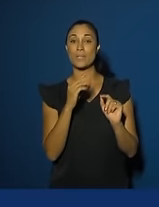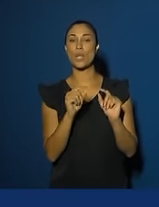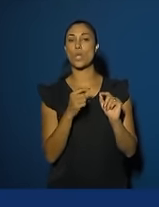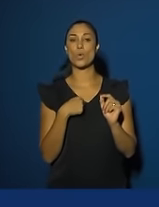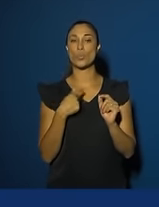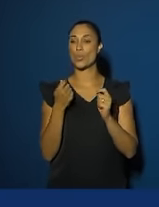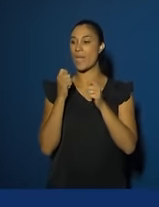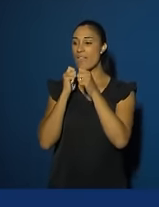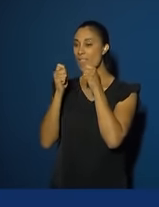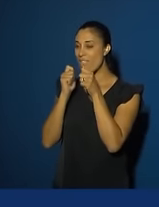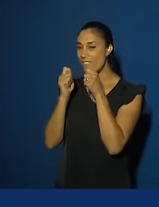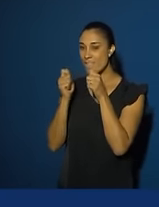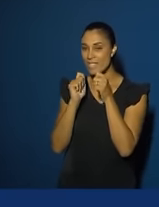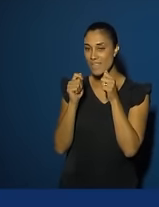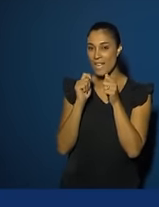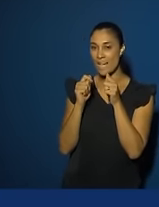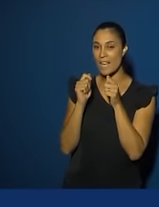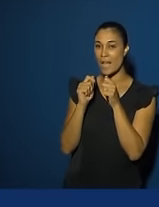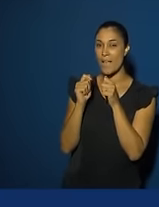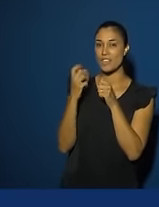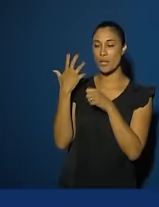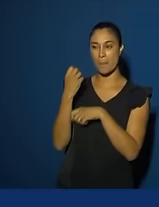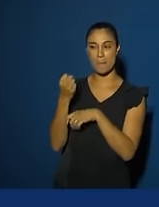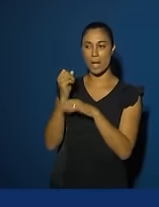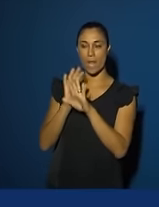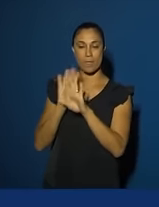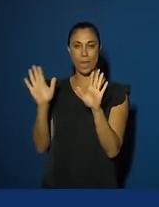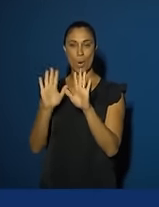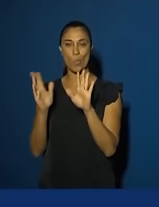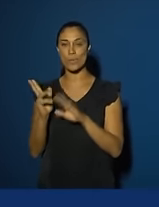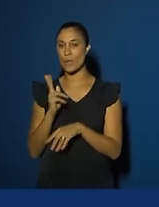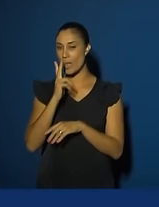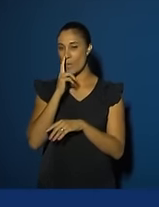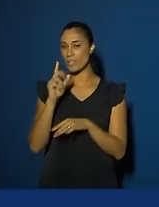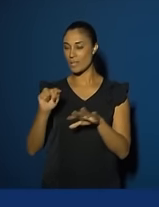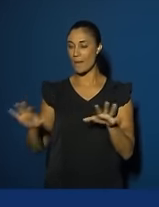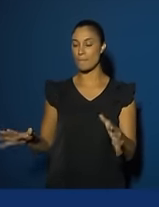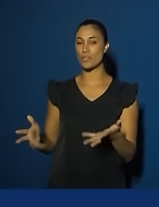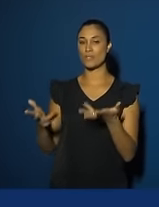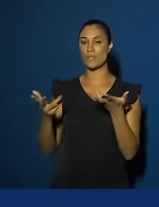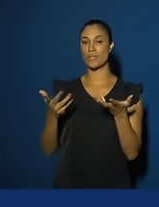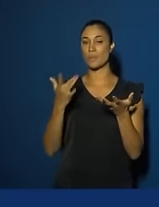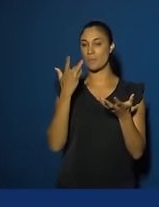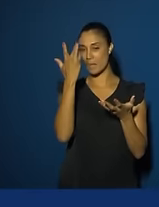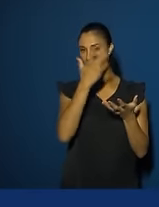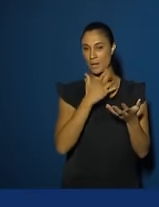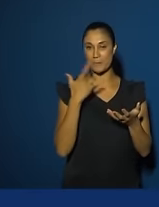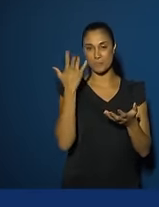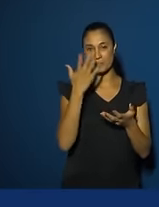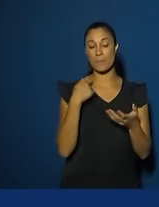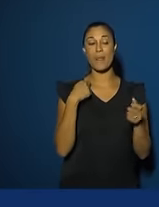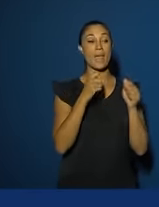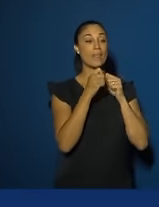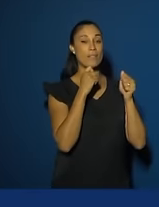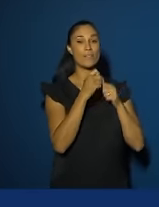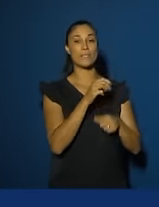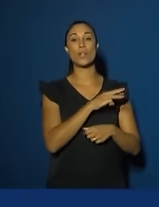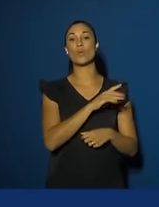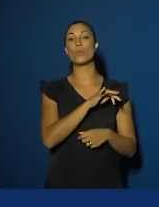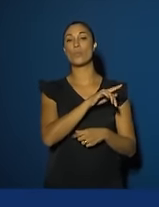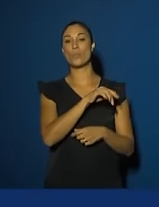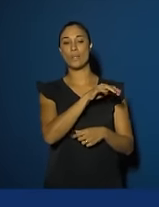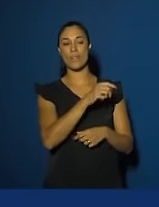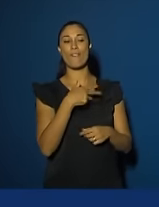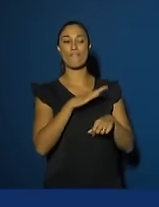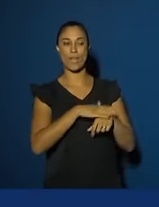não quero Vista Chapa branca não então eu acho que você tá motivado né Fernando pela pela pela entrevista que o William V faz